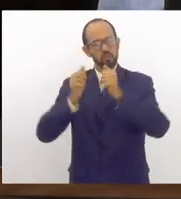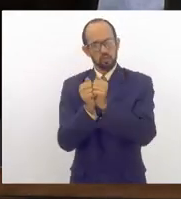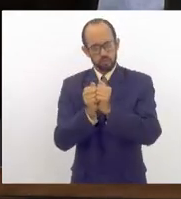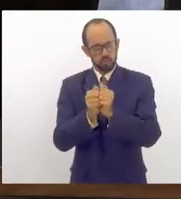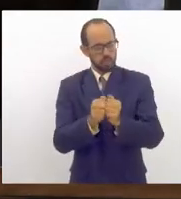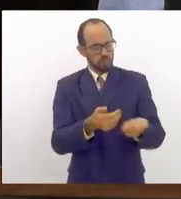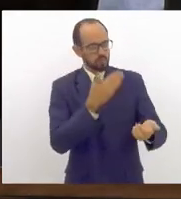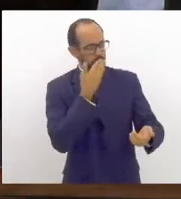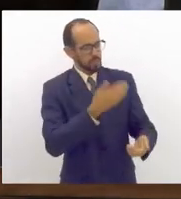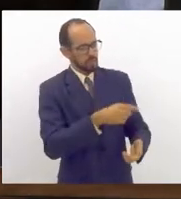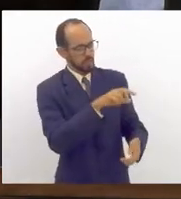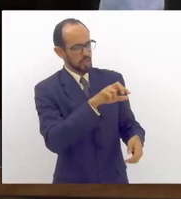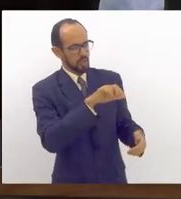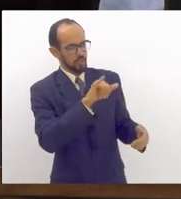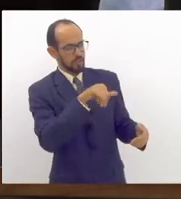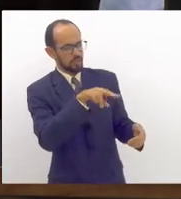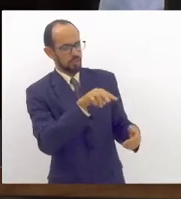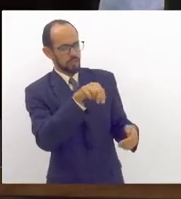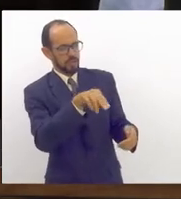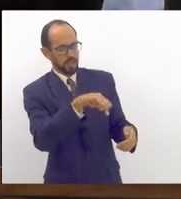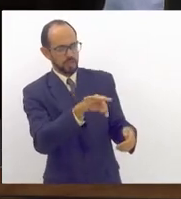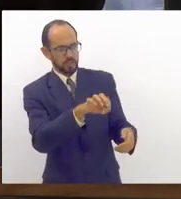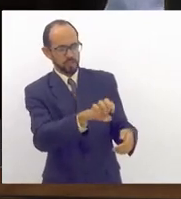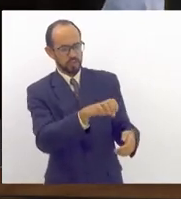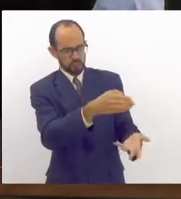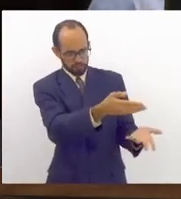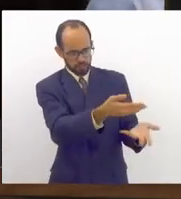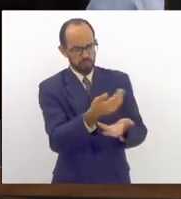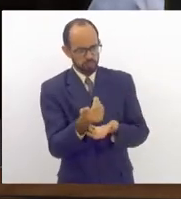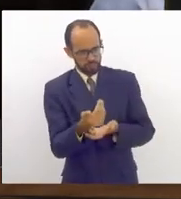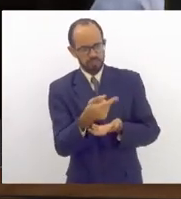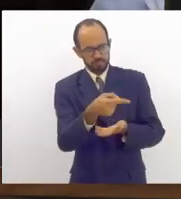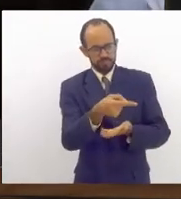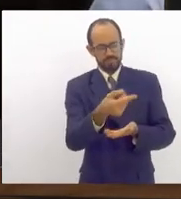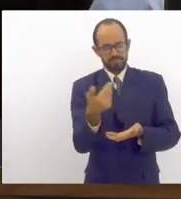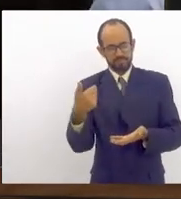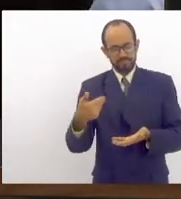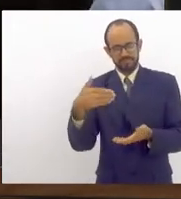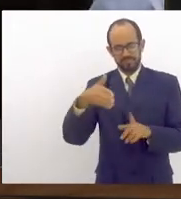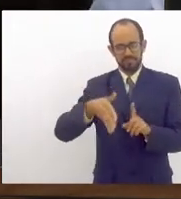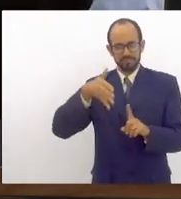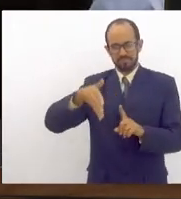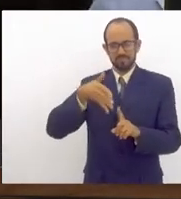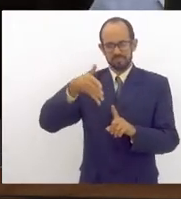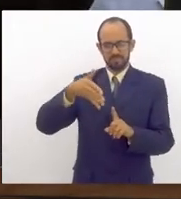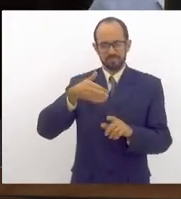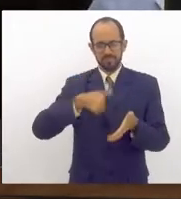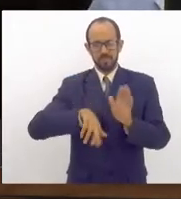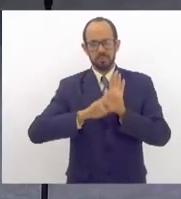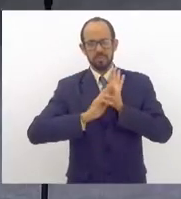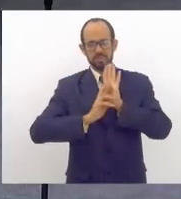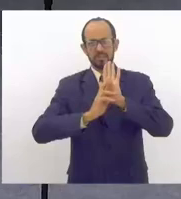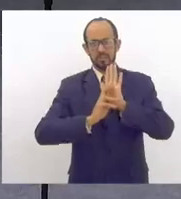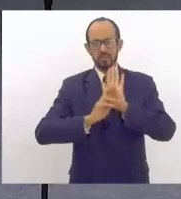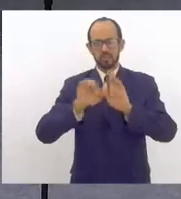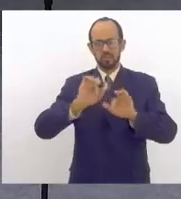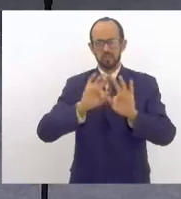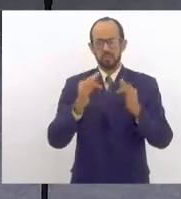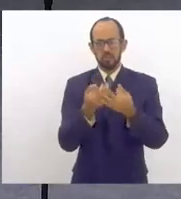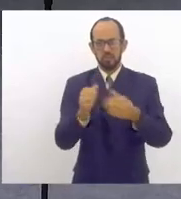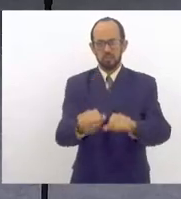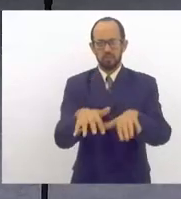companheira Ivanete Ivanete querida Vanete Silva representando Fórum de